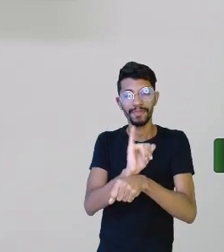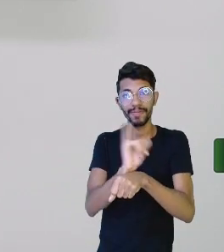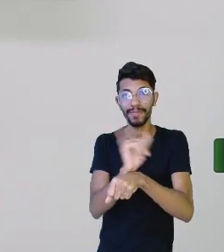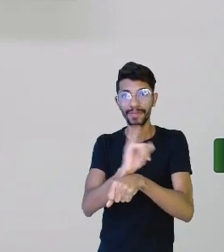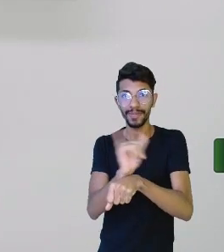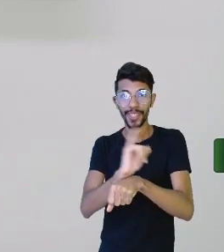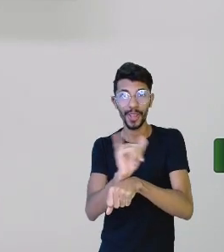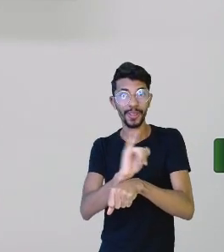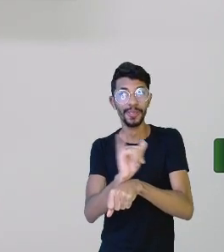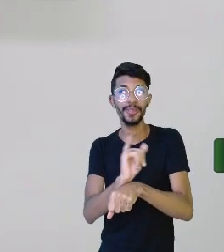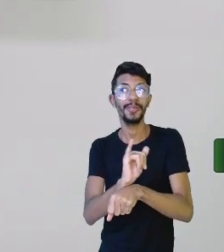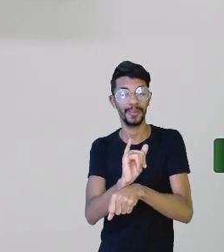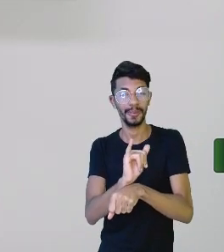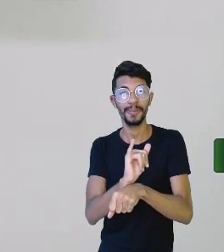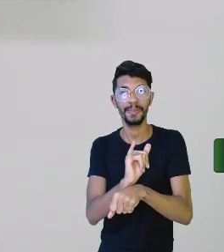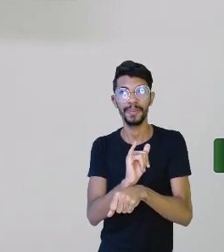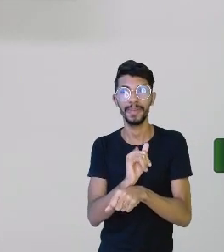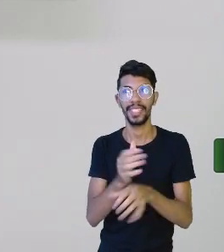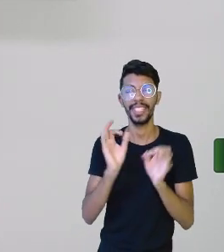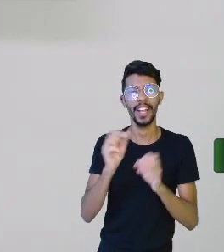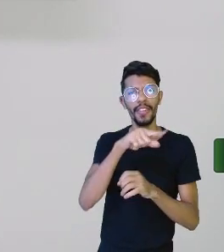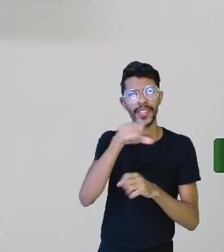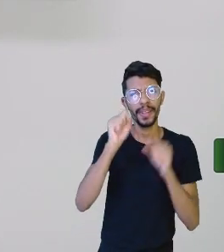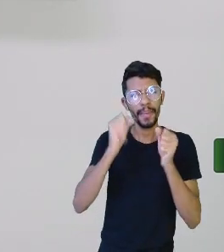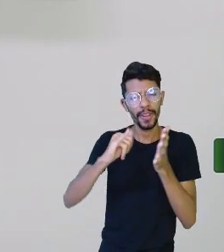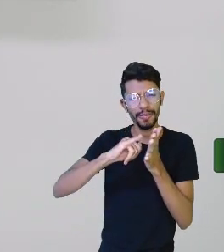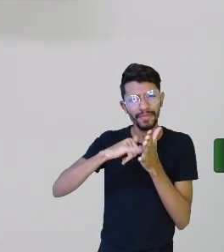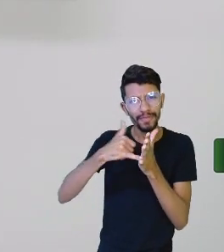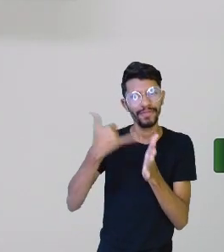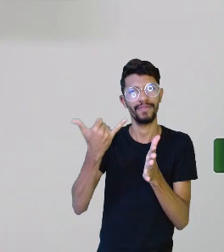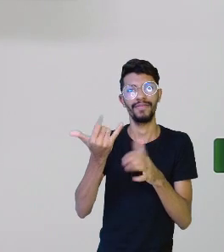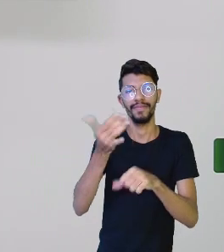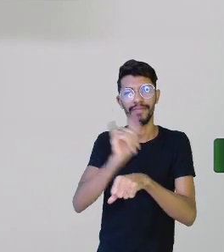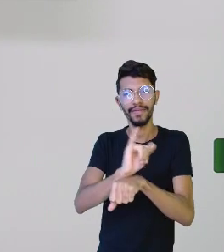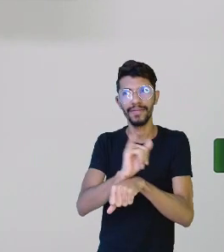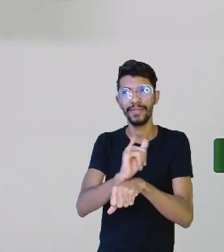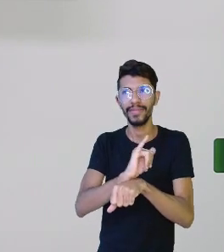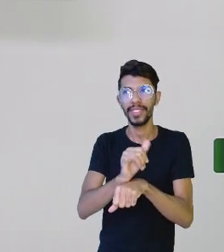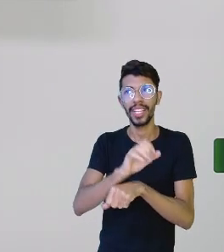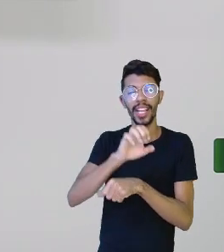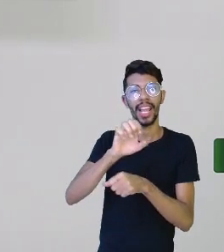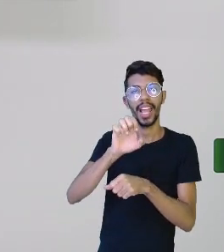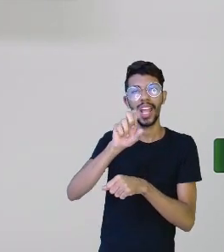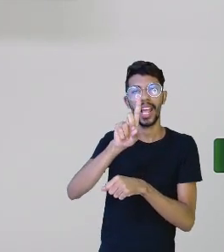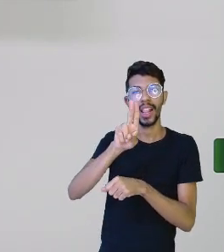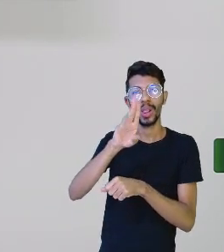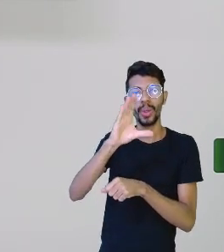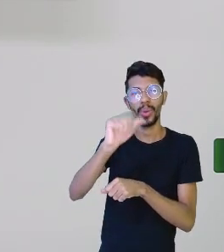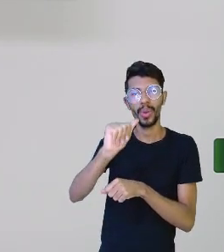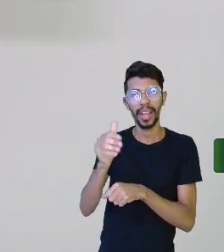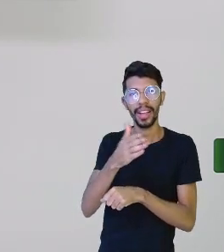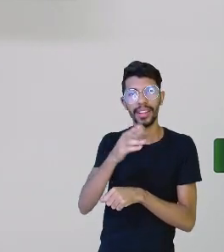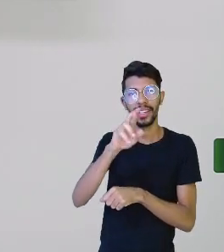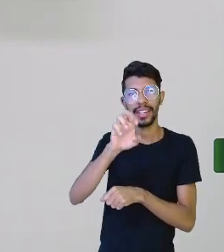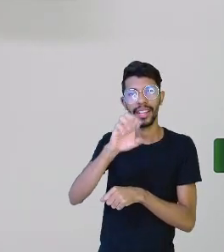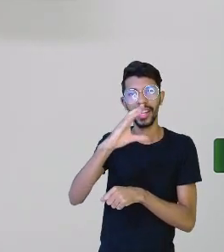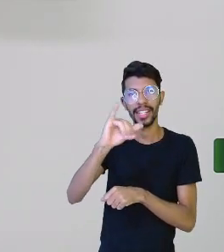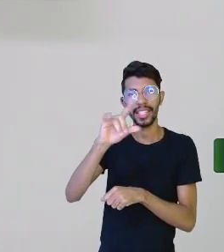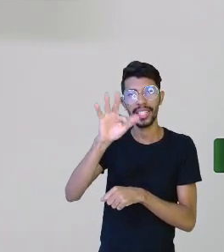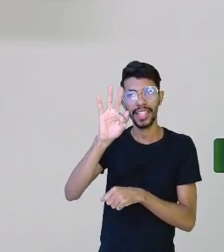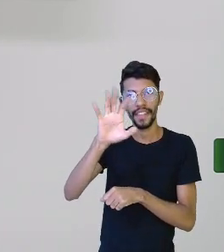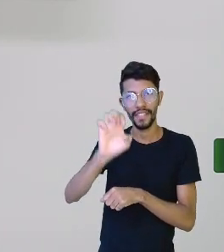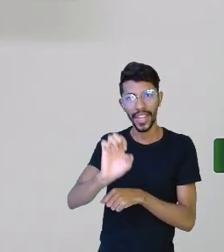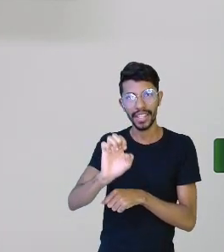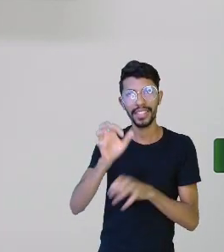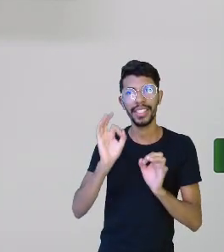YouTube. Olha bem, se inscreve lá no Educa Recife. Todas as aulas vão ficar ali prontinhas para vocês.